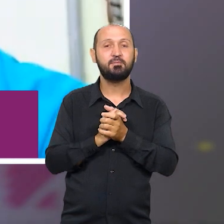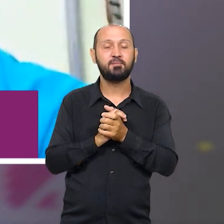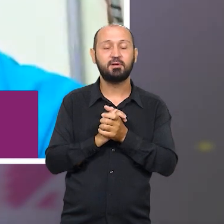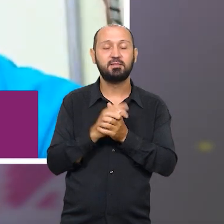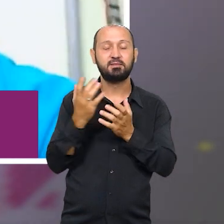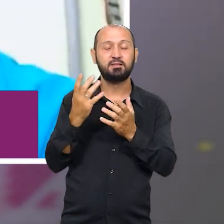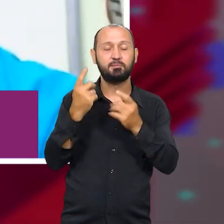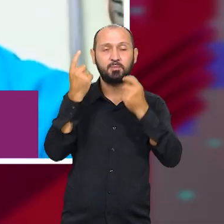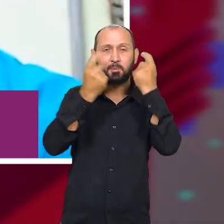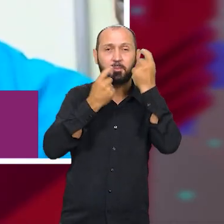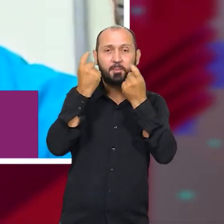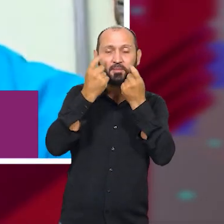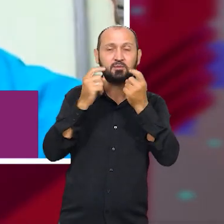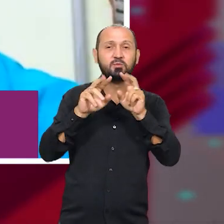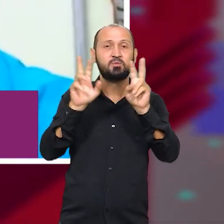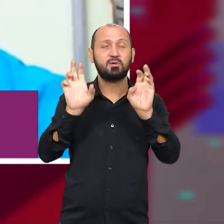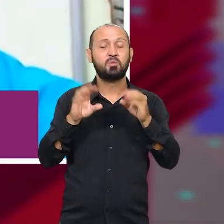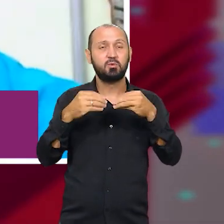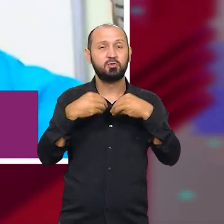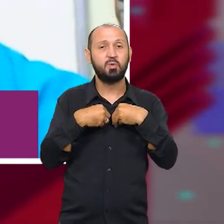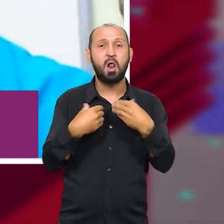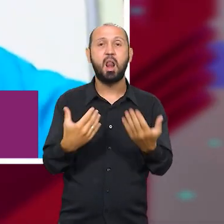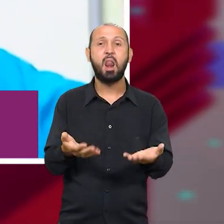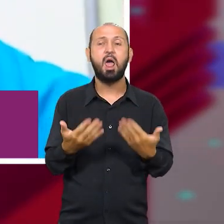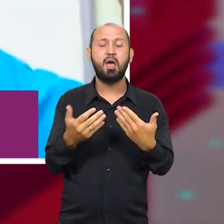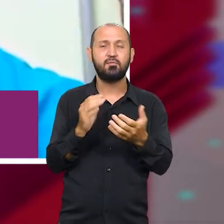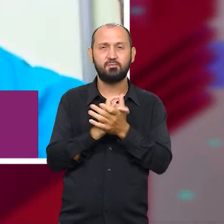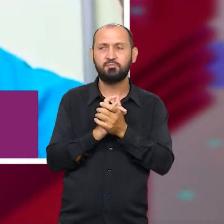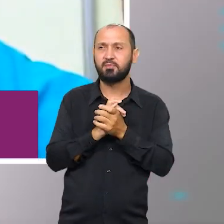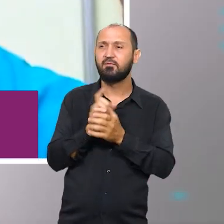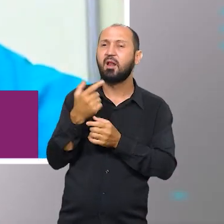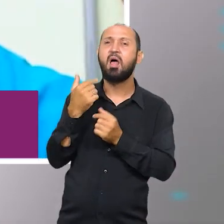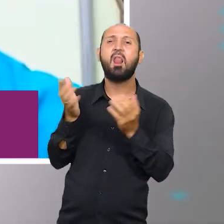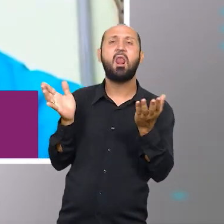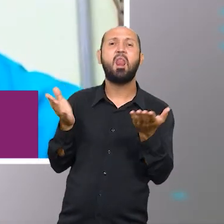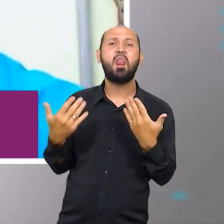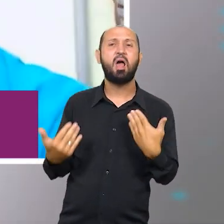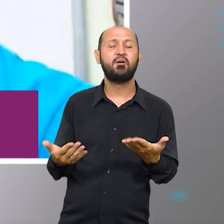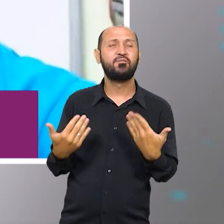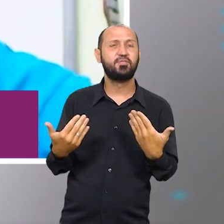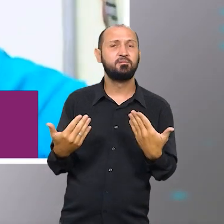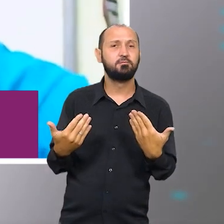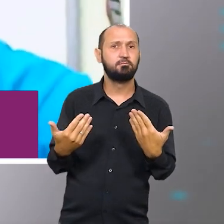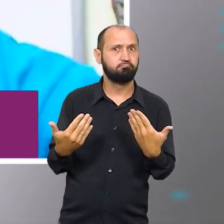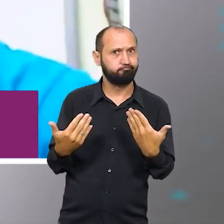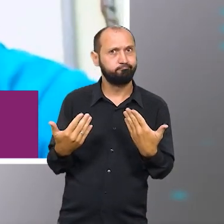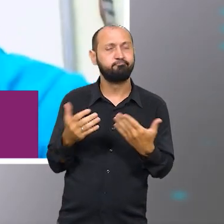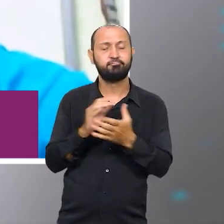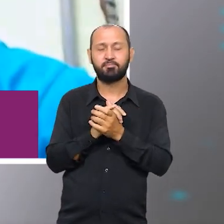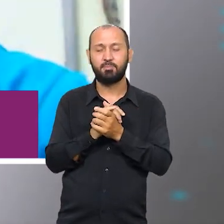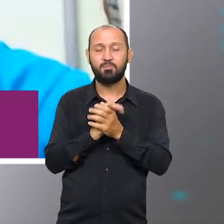Né? A gente anda muito preocupado com essa questão do autismo leve, que todo mundo fala assim, autismo leve.